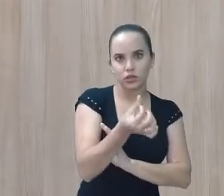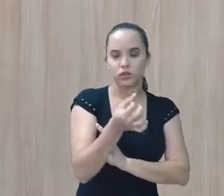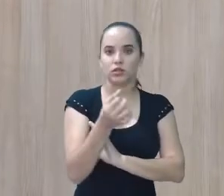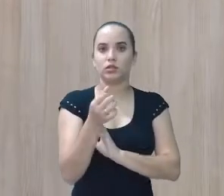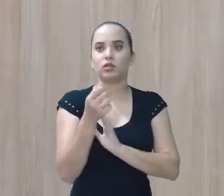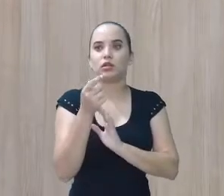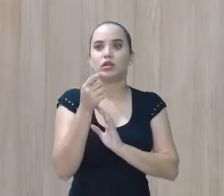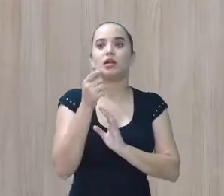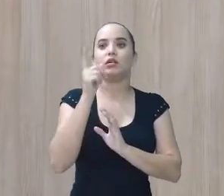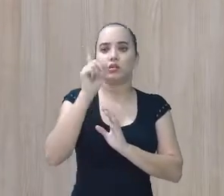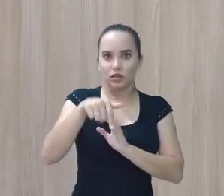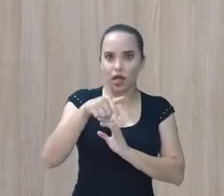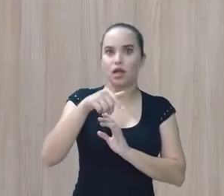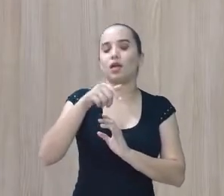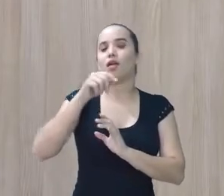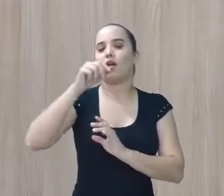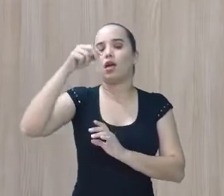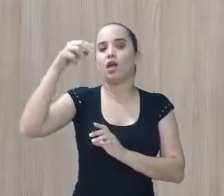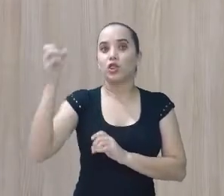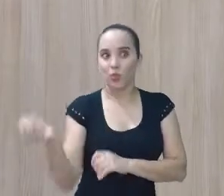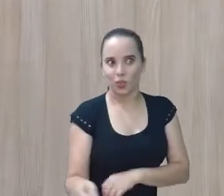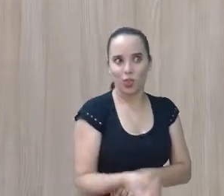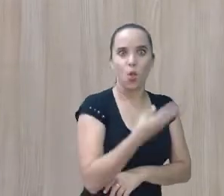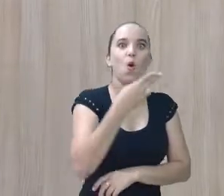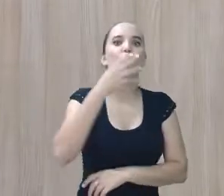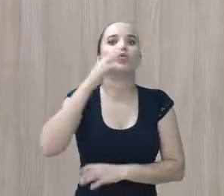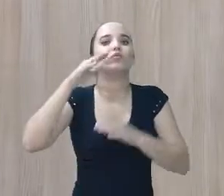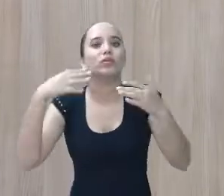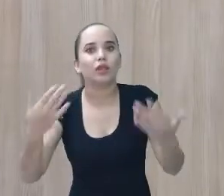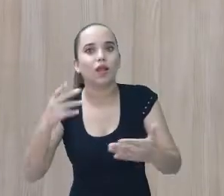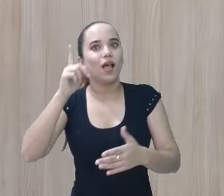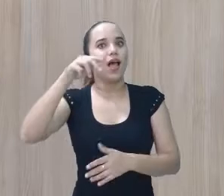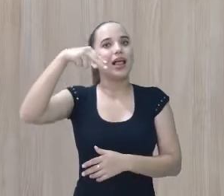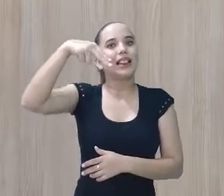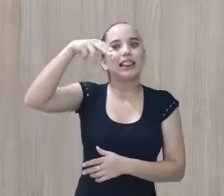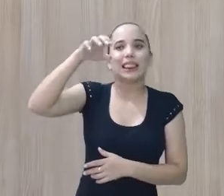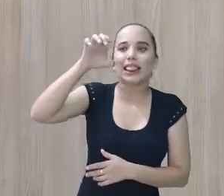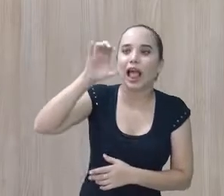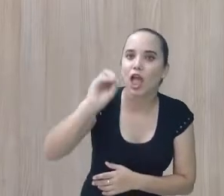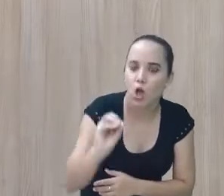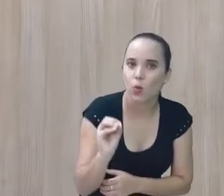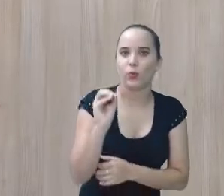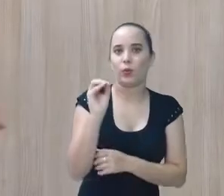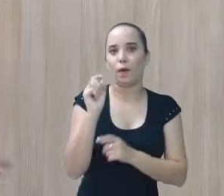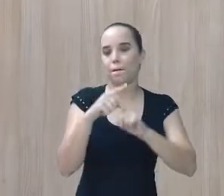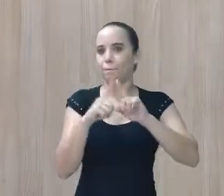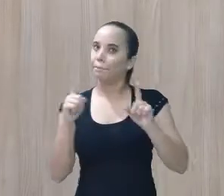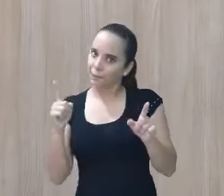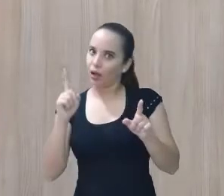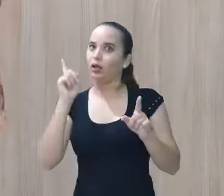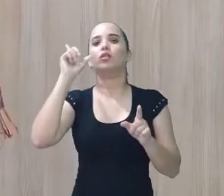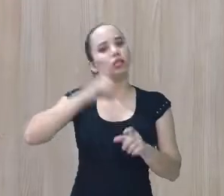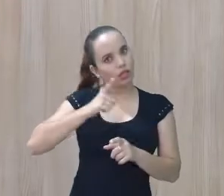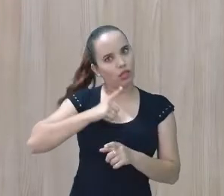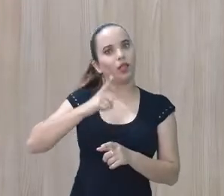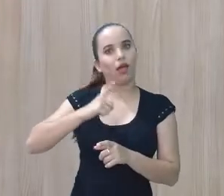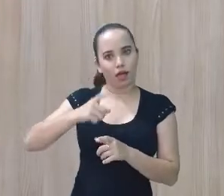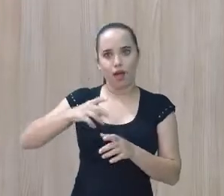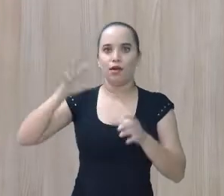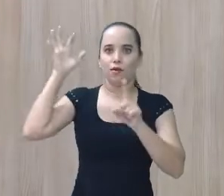um pouquinho, já se renovou, então ele é neoclássico. mas não deixa de beber na fonte do